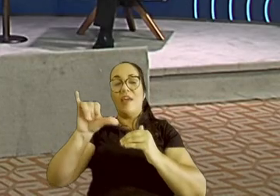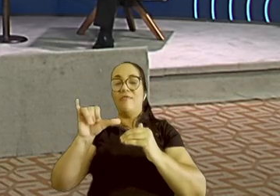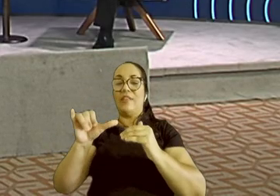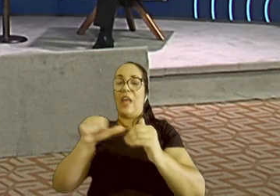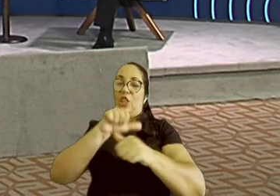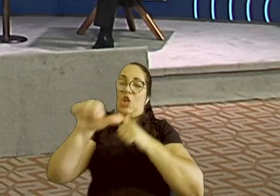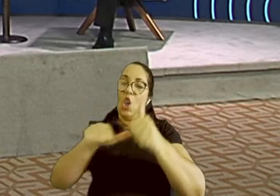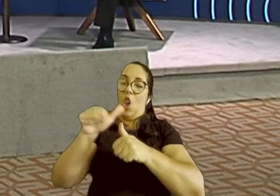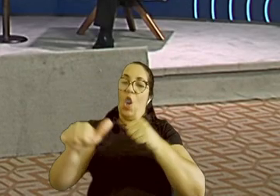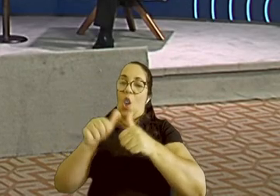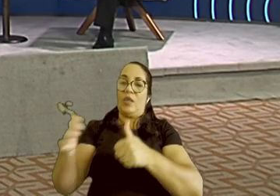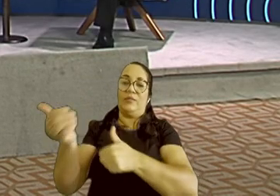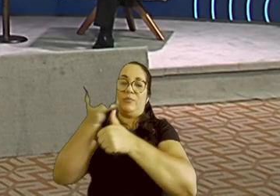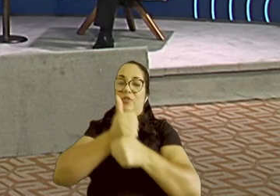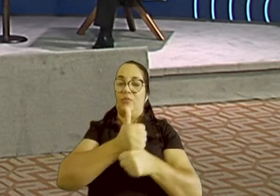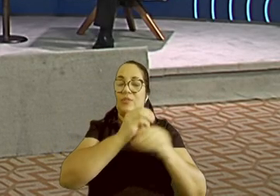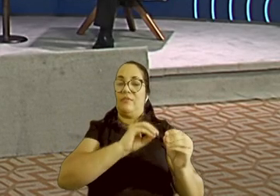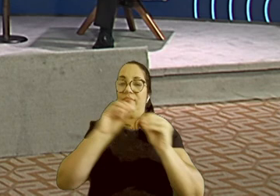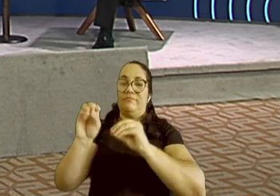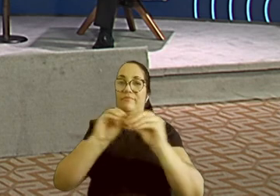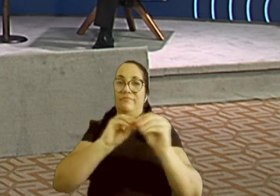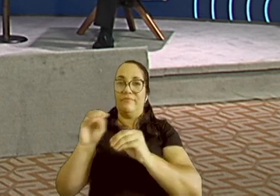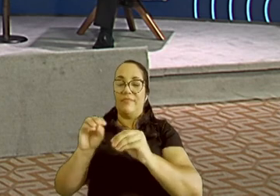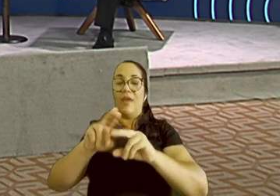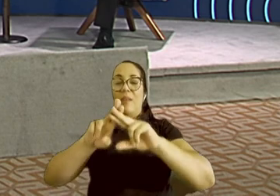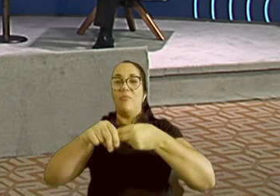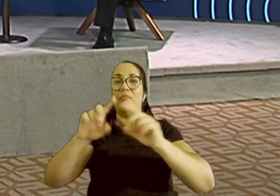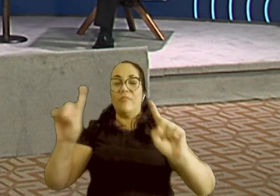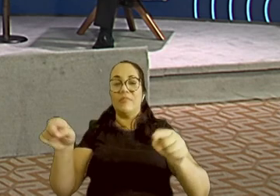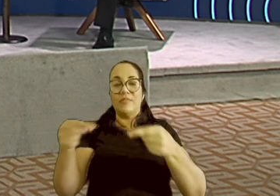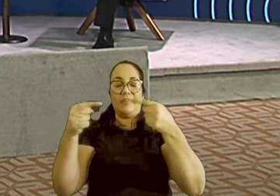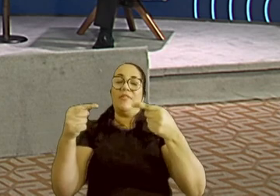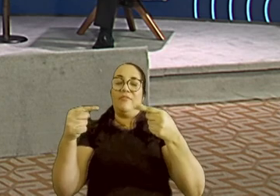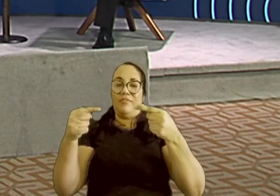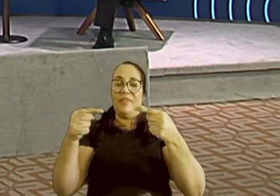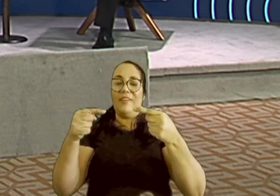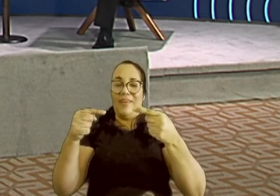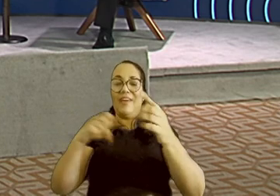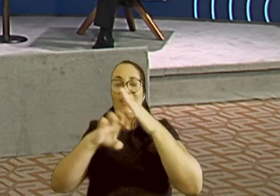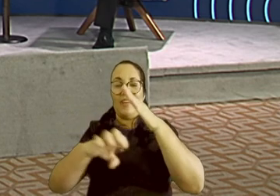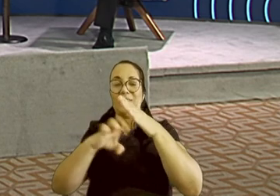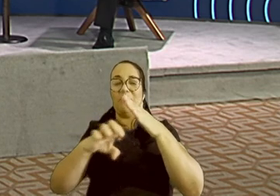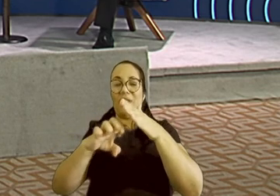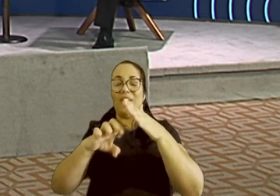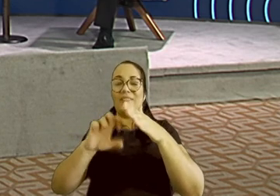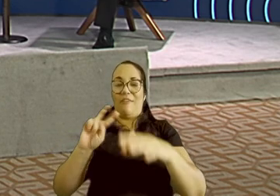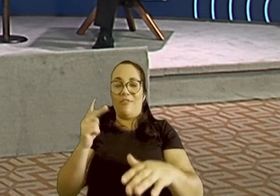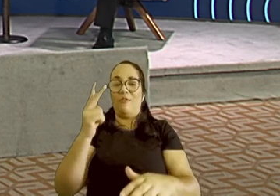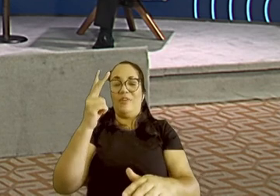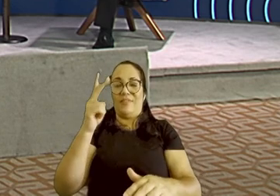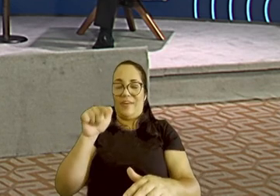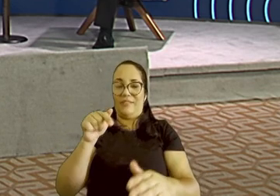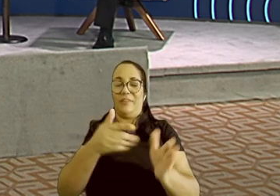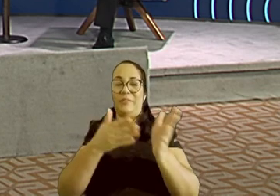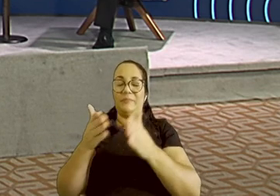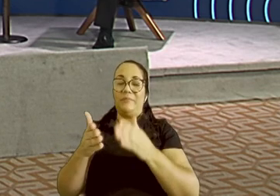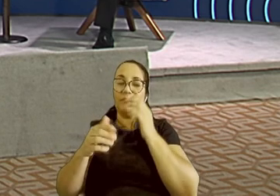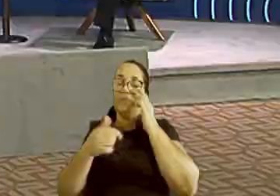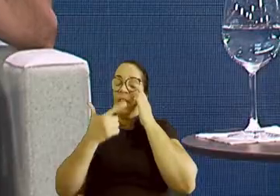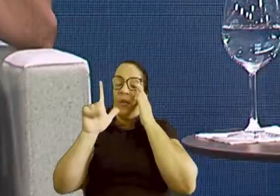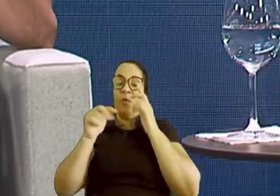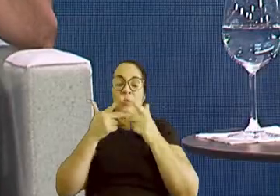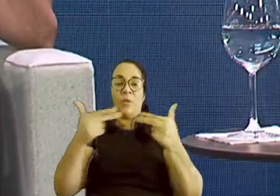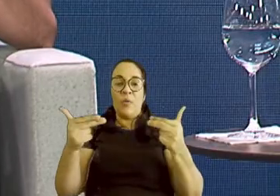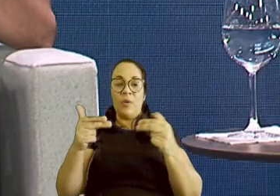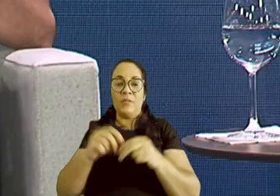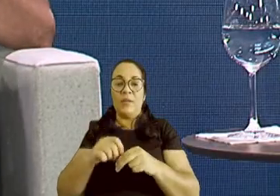esse é o desafio e eu que os Fundos Tem valorizado hoje também né só uma dentro aqui também é que ainda tem um